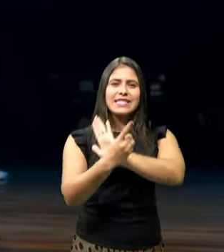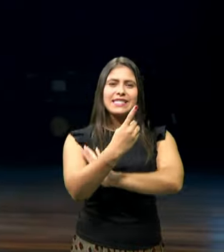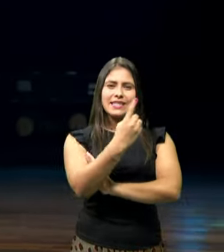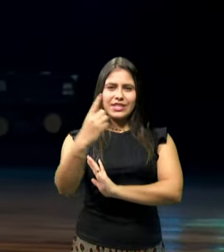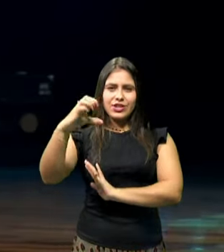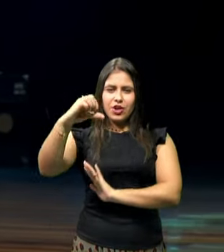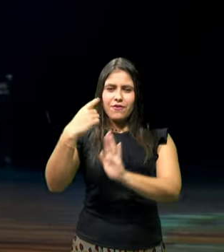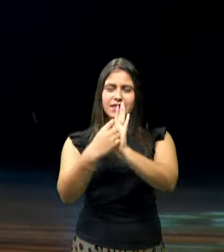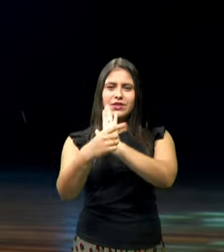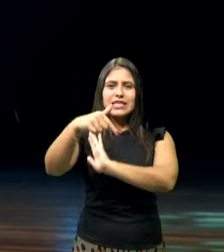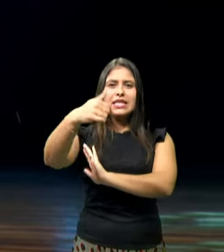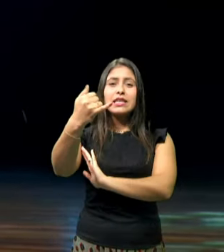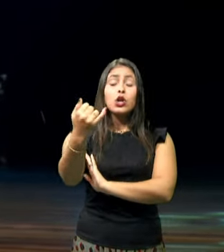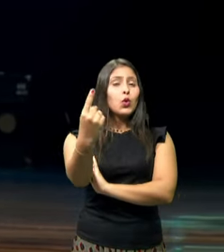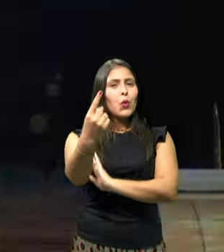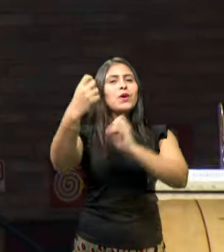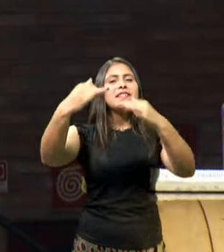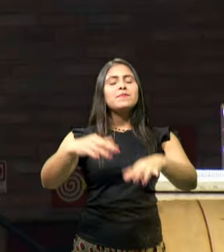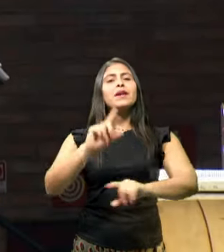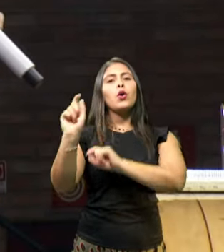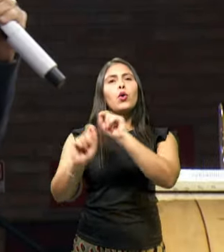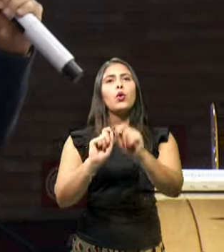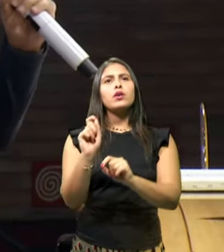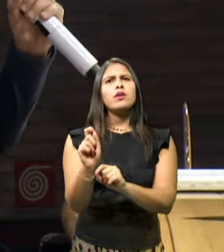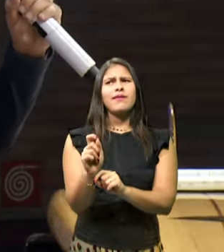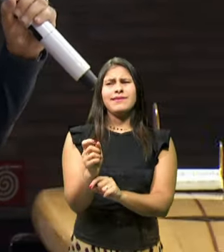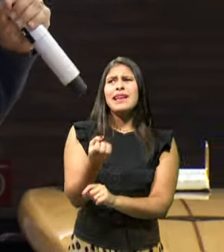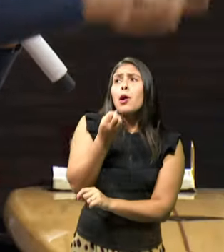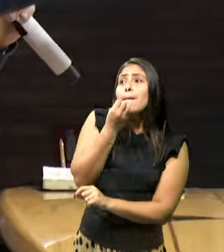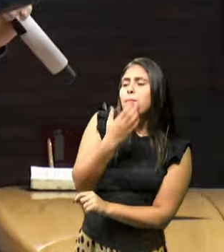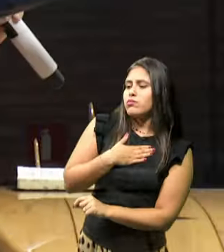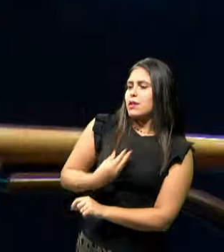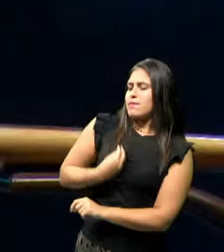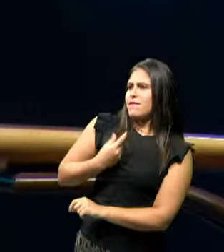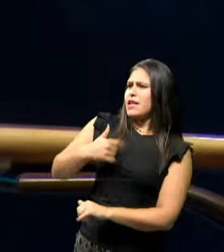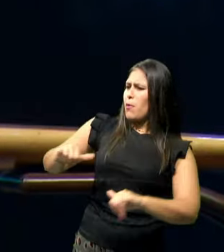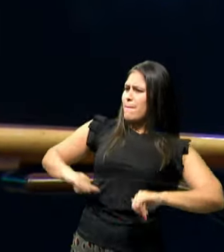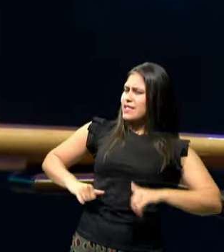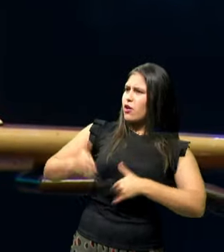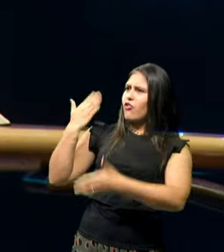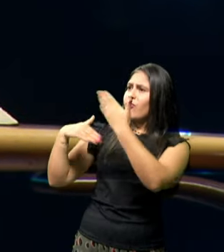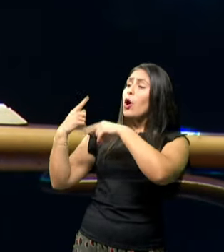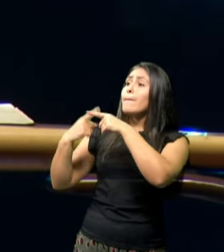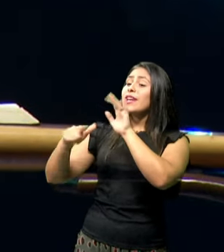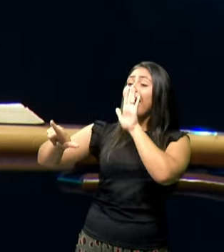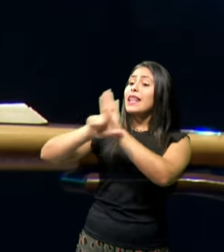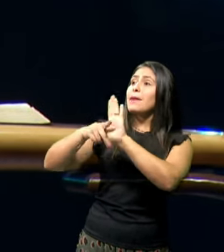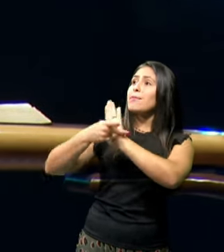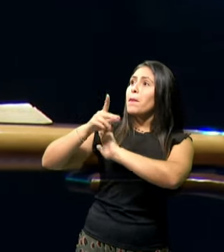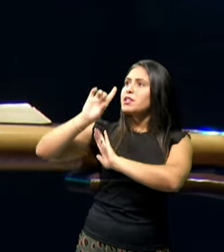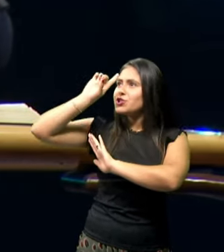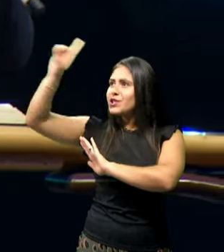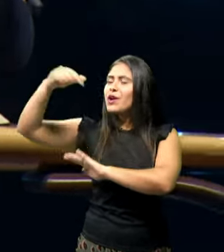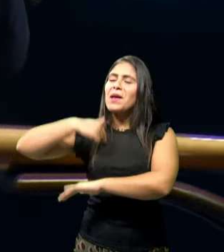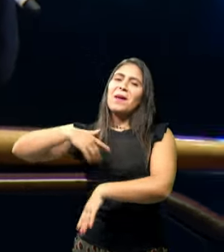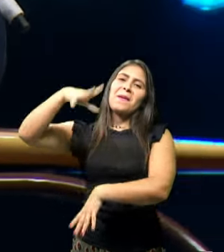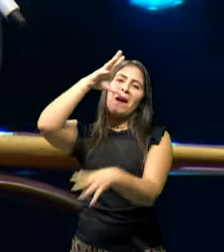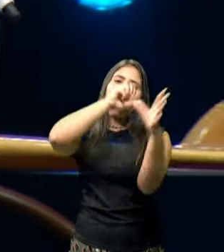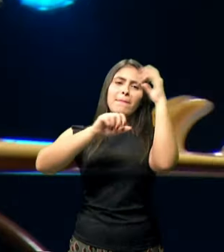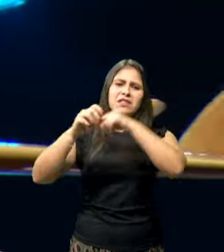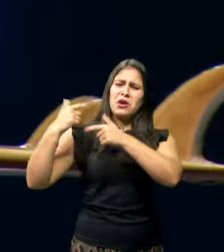versículo 71. Foi-me bom ter sido afligido para que aprendesse a tua lei. As lutas